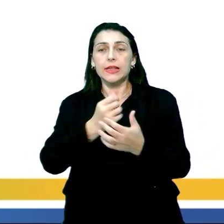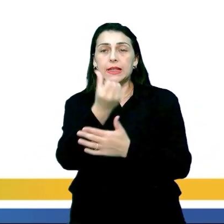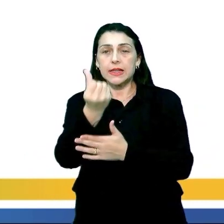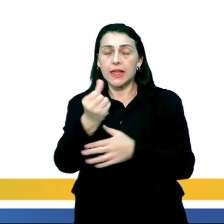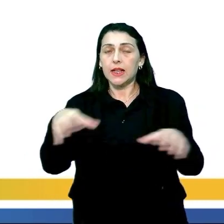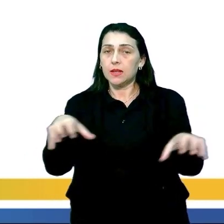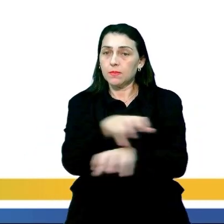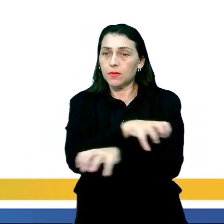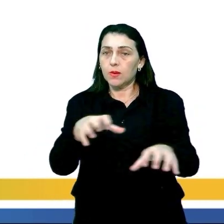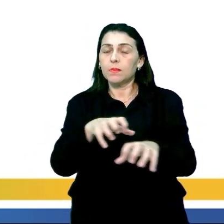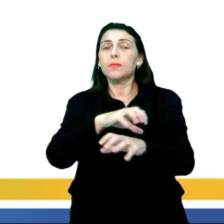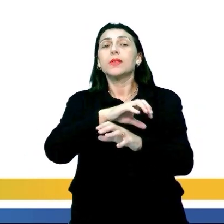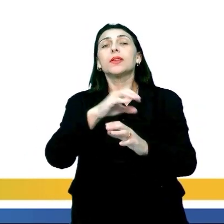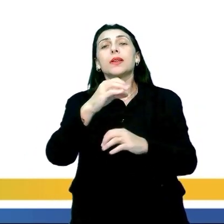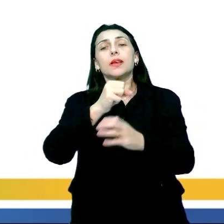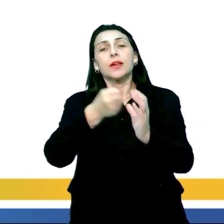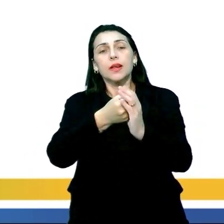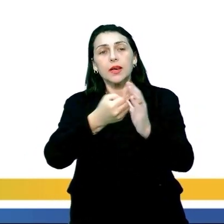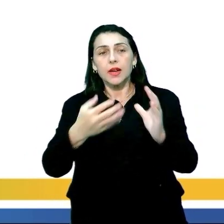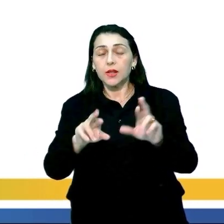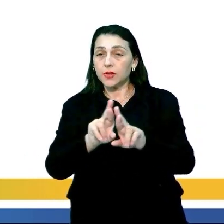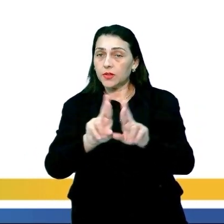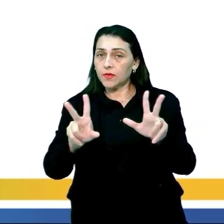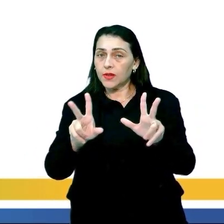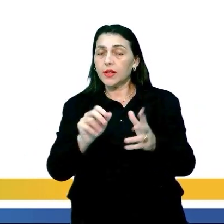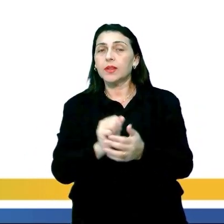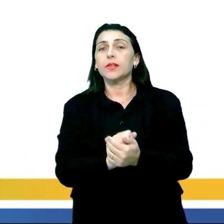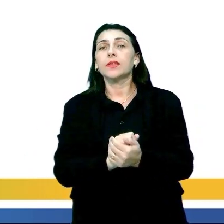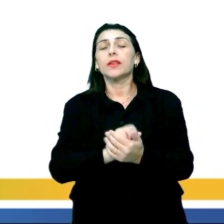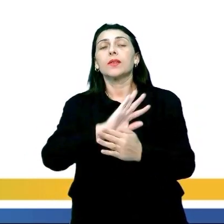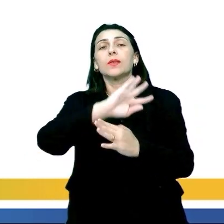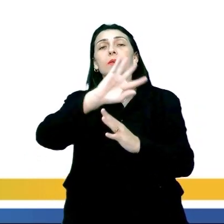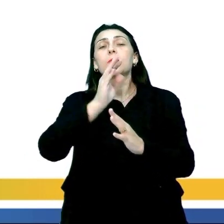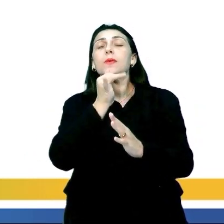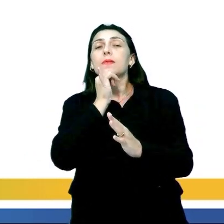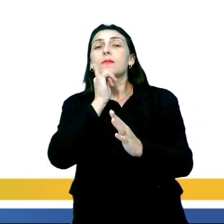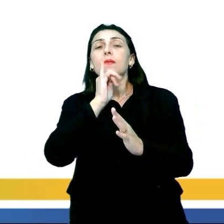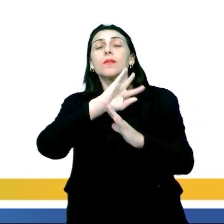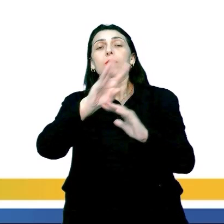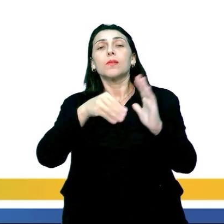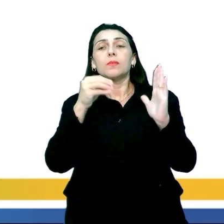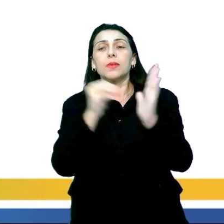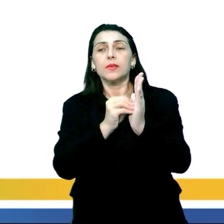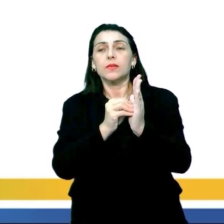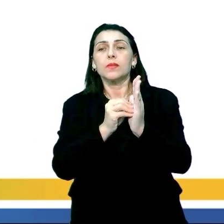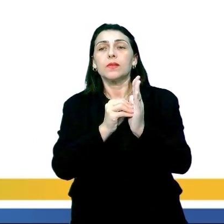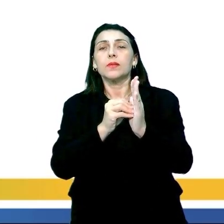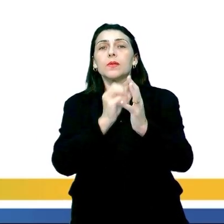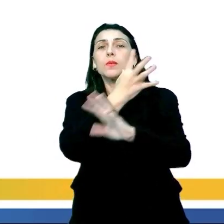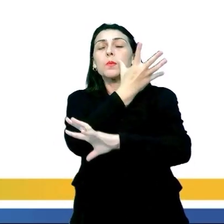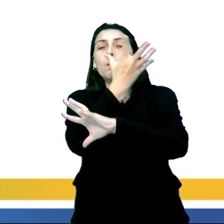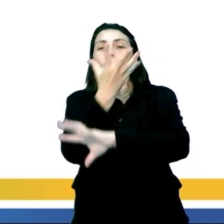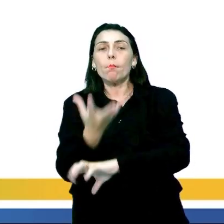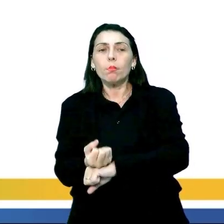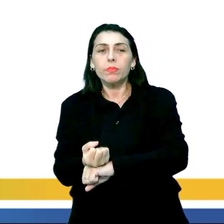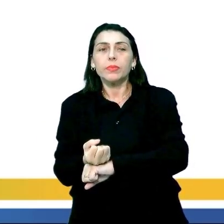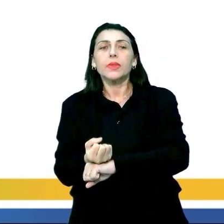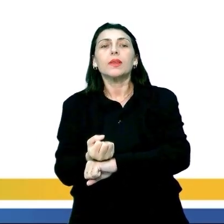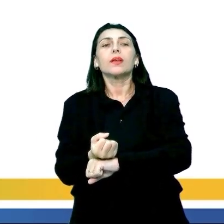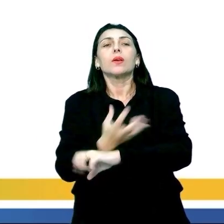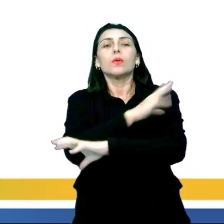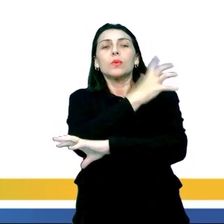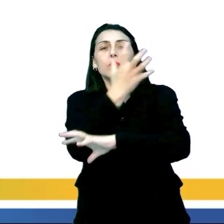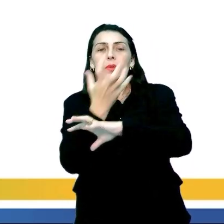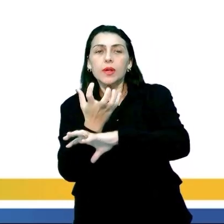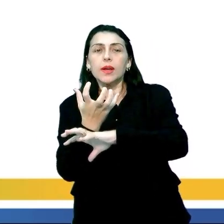6 biomas de características diferentes. A gente tem, por exemplo, a Amazônia, Caatinga, o